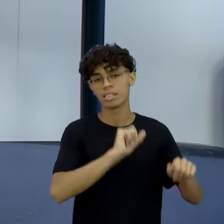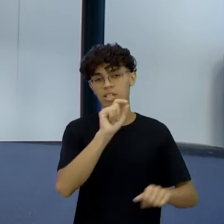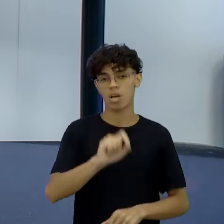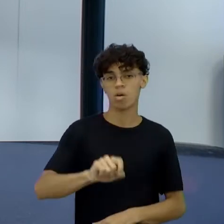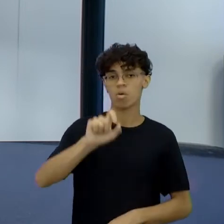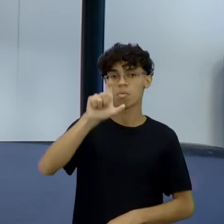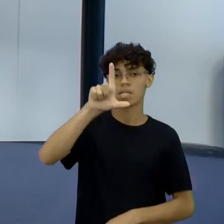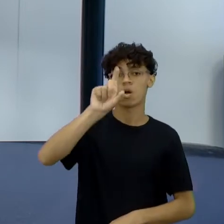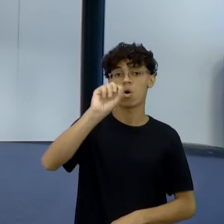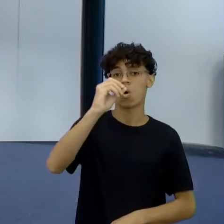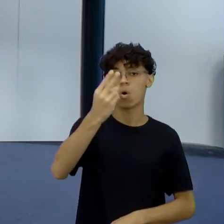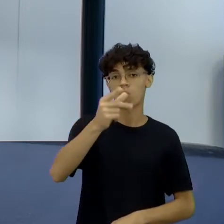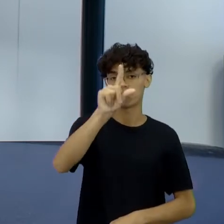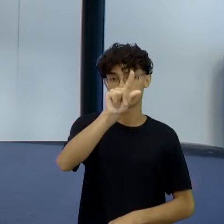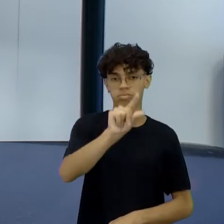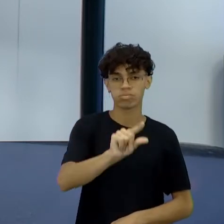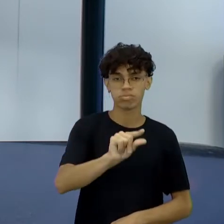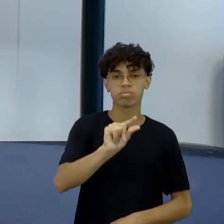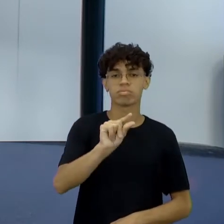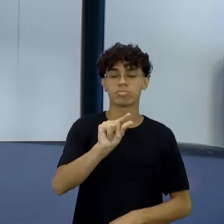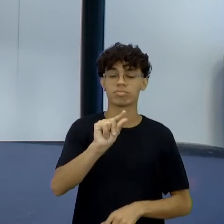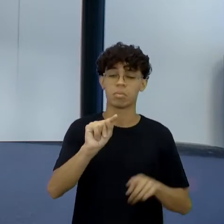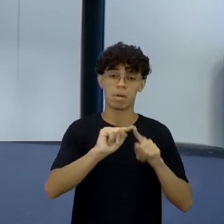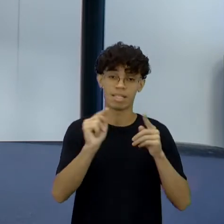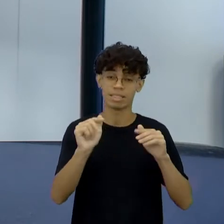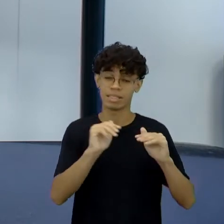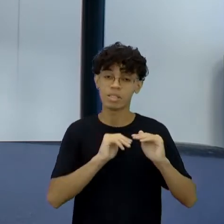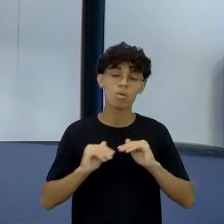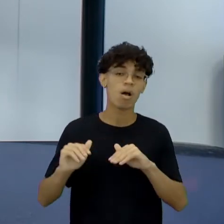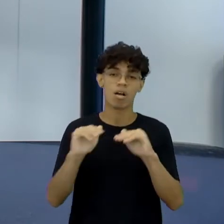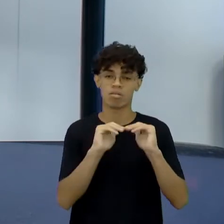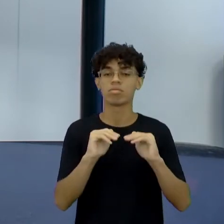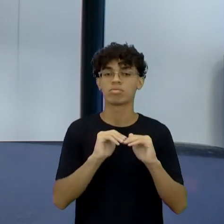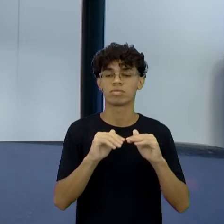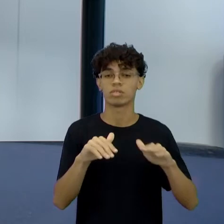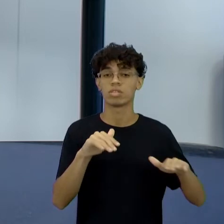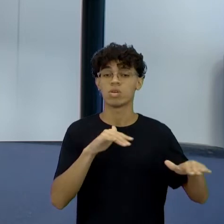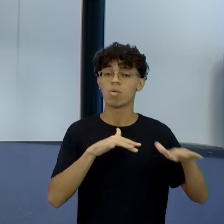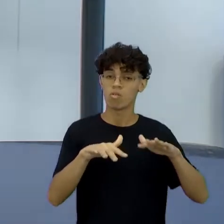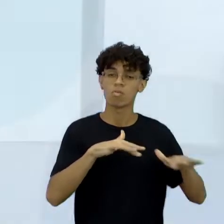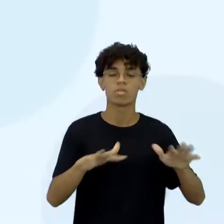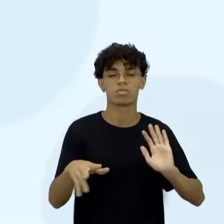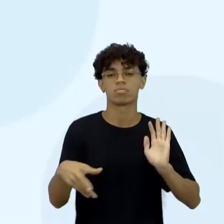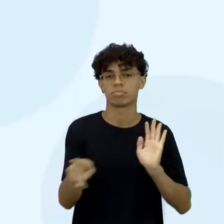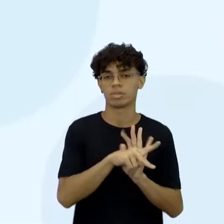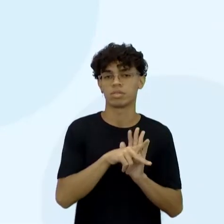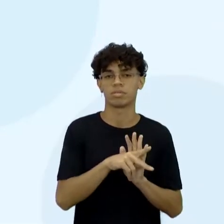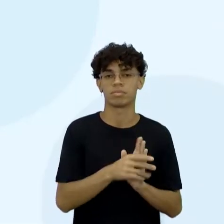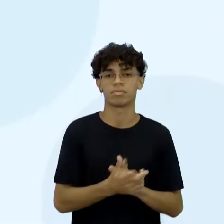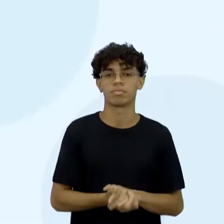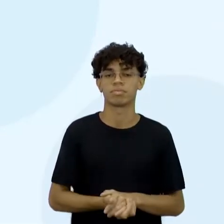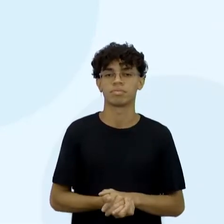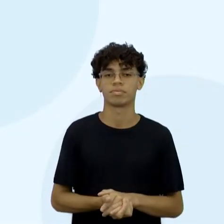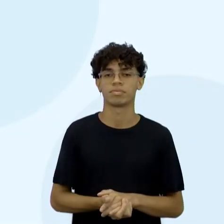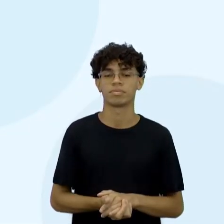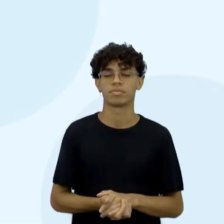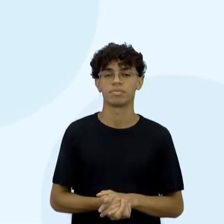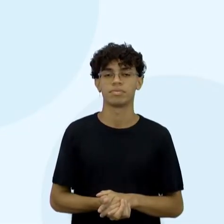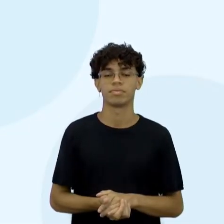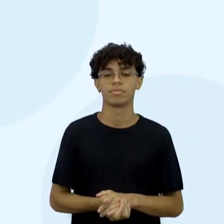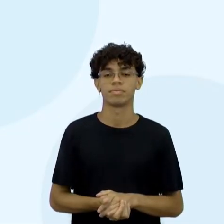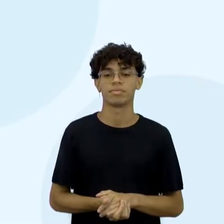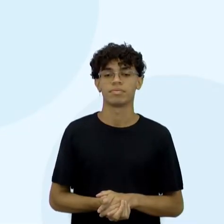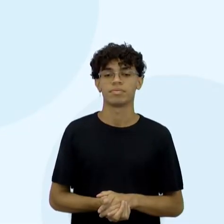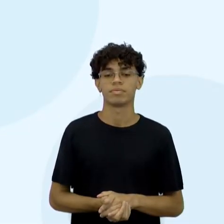reduções, tá bom? Só que igualmente, beleza? É um movimento bem específico. Exemplo desse tipo de movimento,